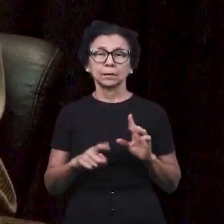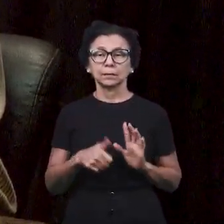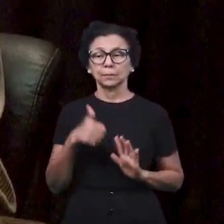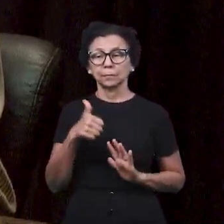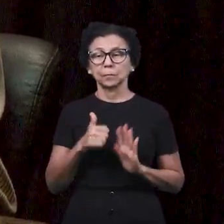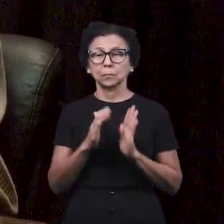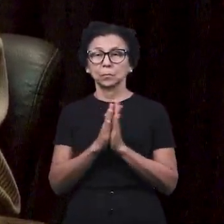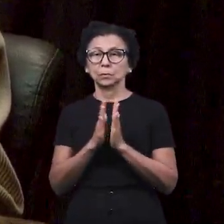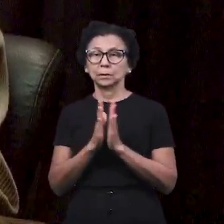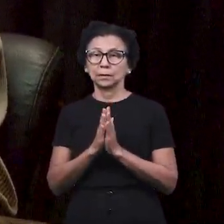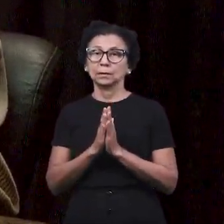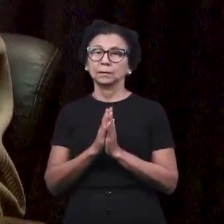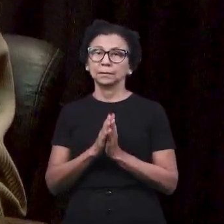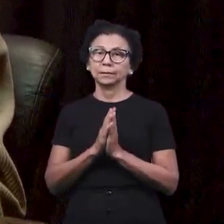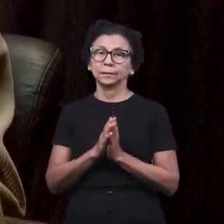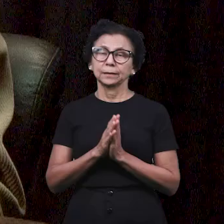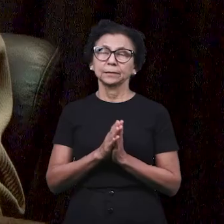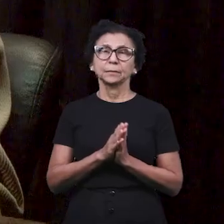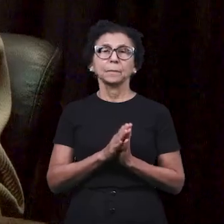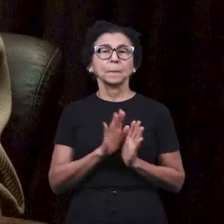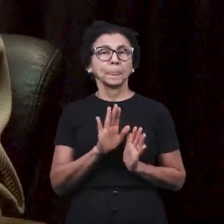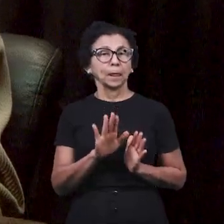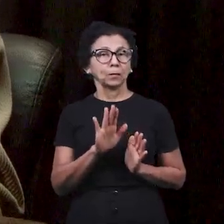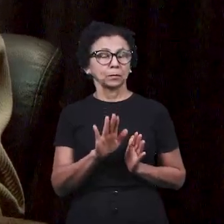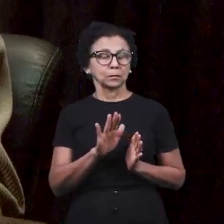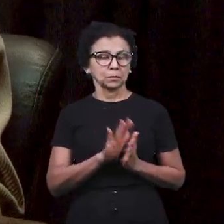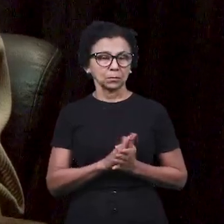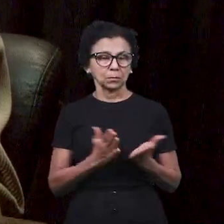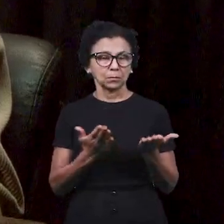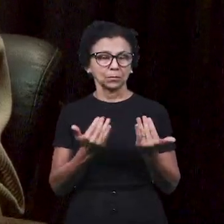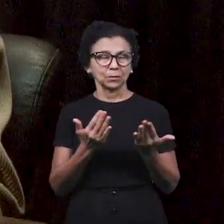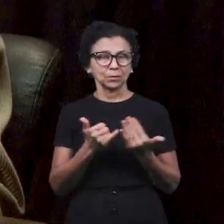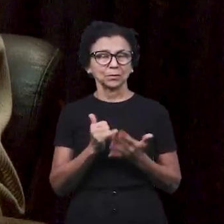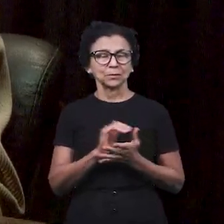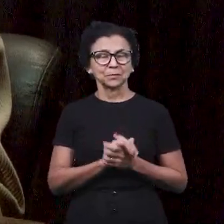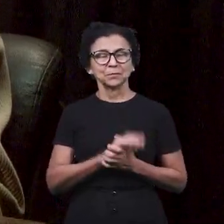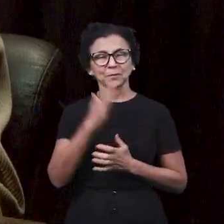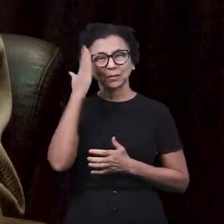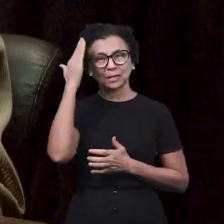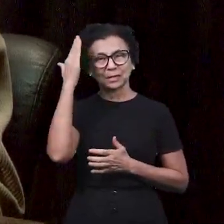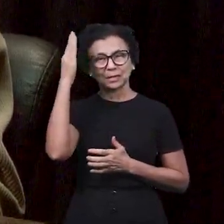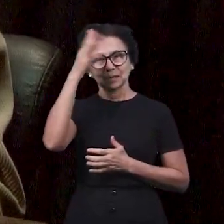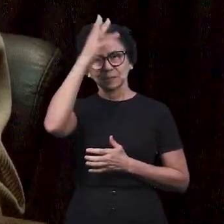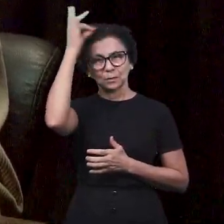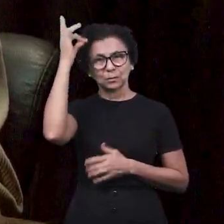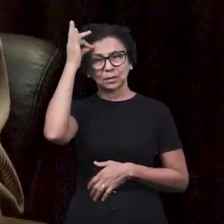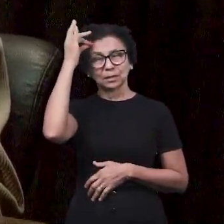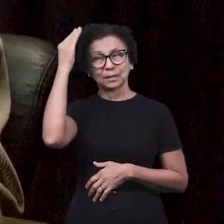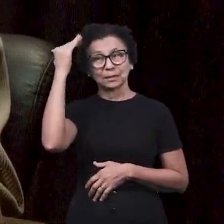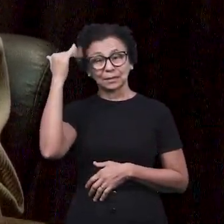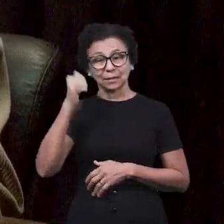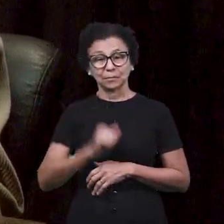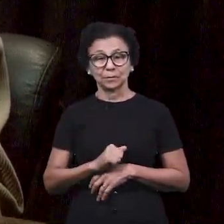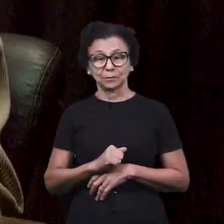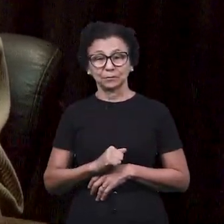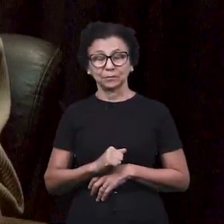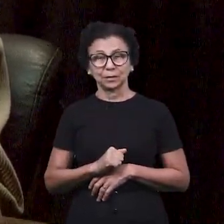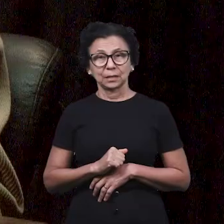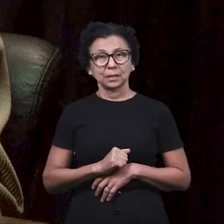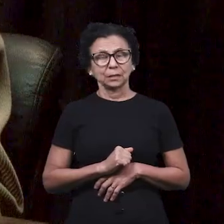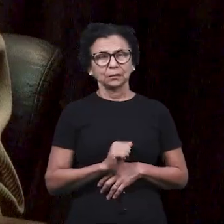jejuar. É claro que quando ele. Veja bem, o Espírito Santo é muito sábio. Quando a pessoa está